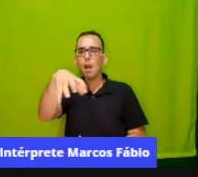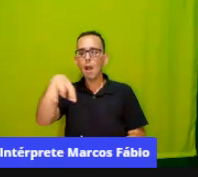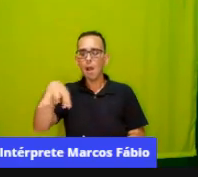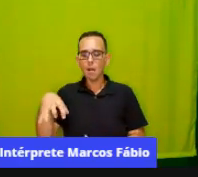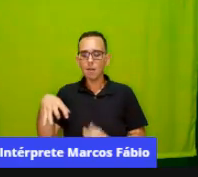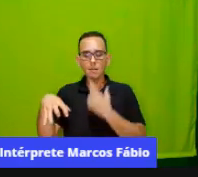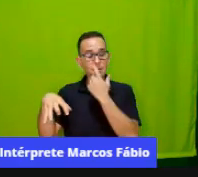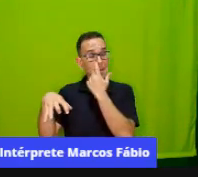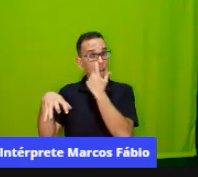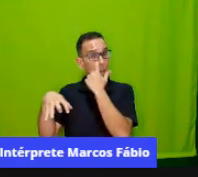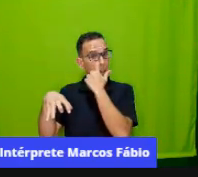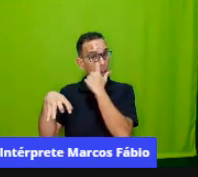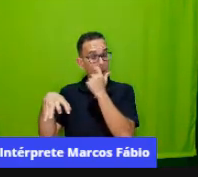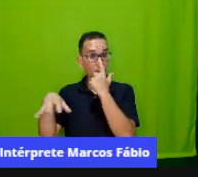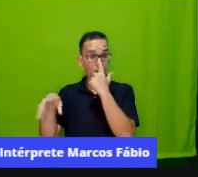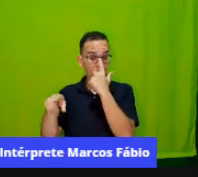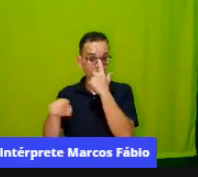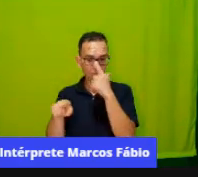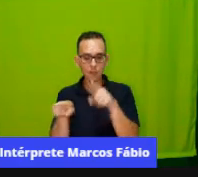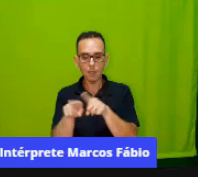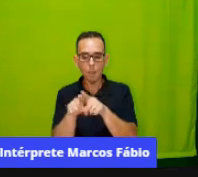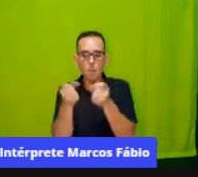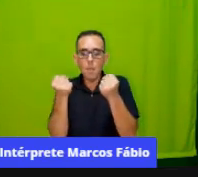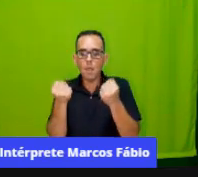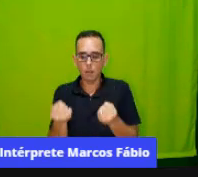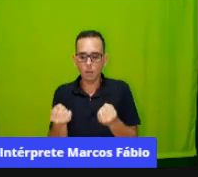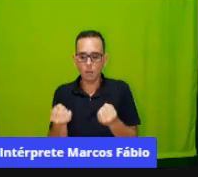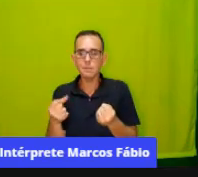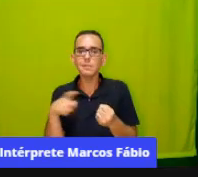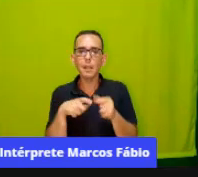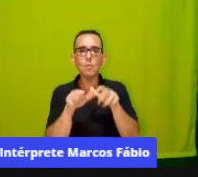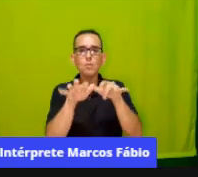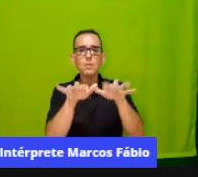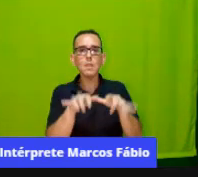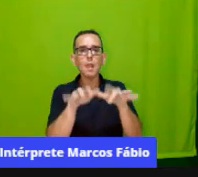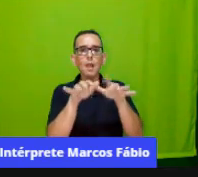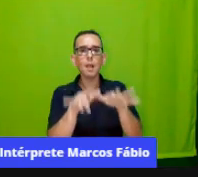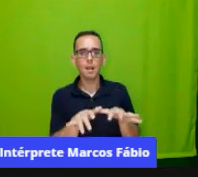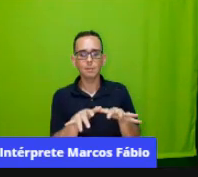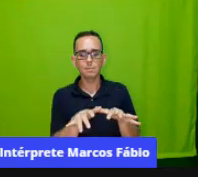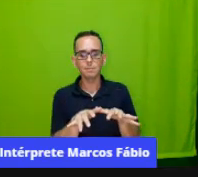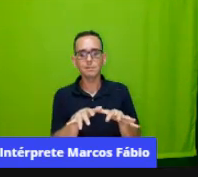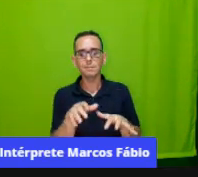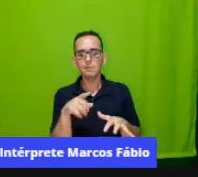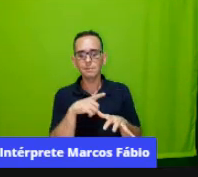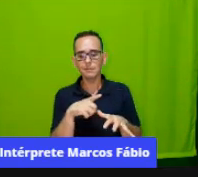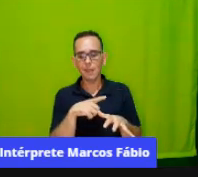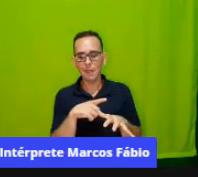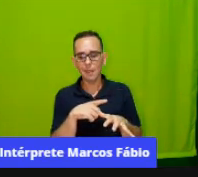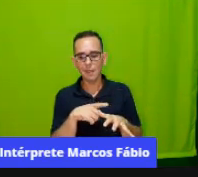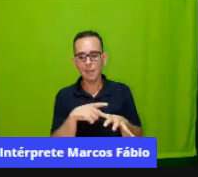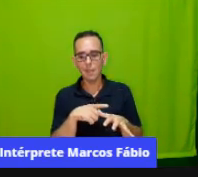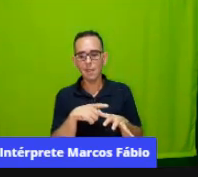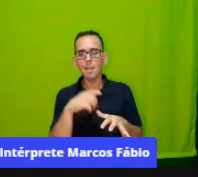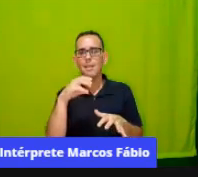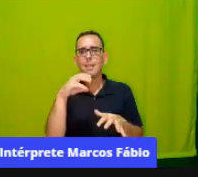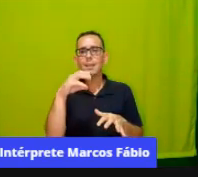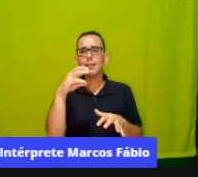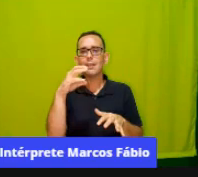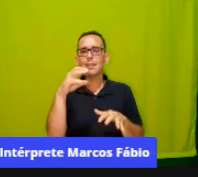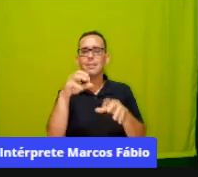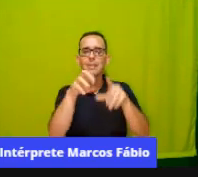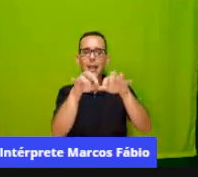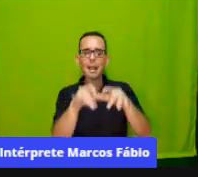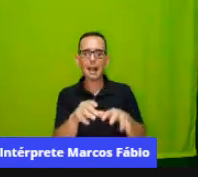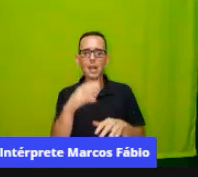Como eu estava dizendo do mouse, a gente estava falando do mouse e desse peso, a gente tem o teclado. Então, a gente